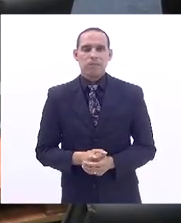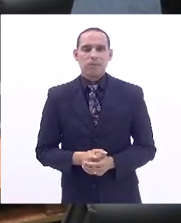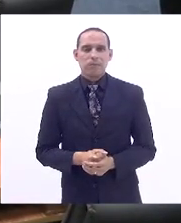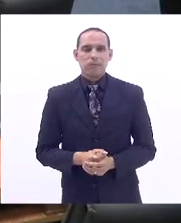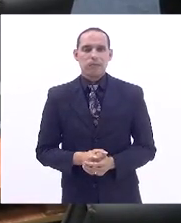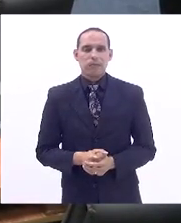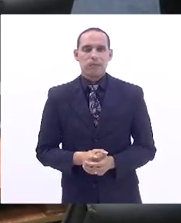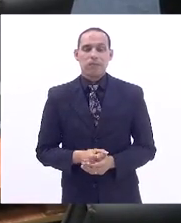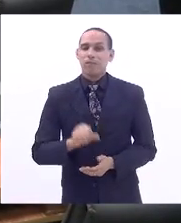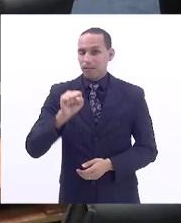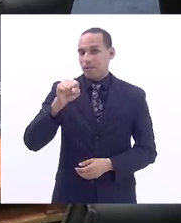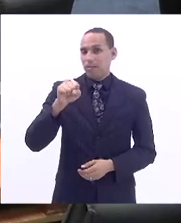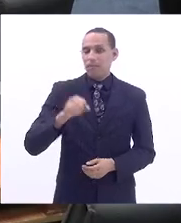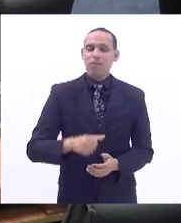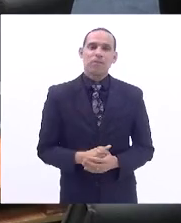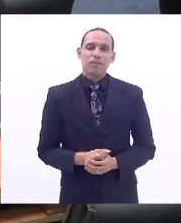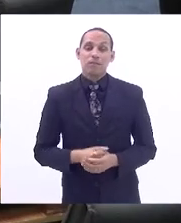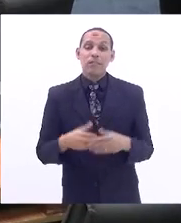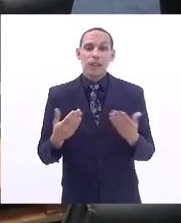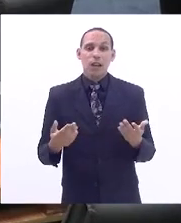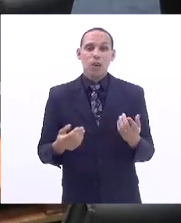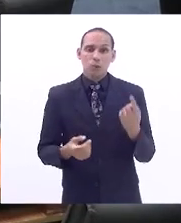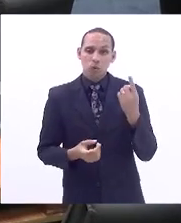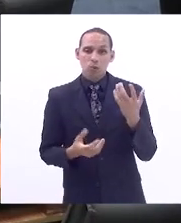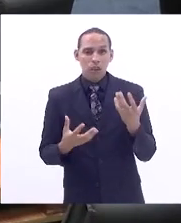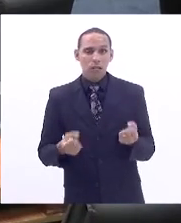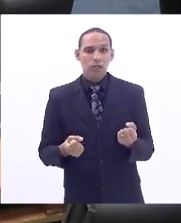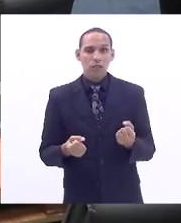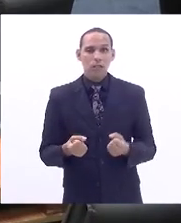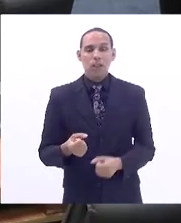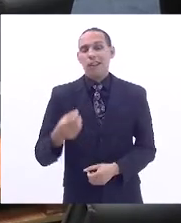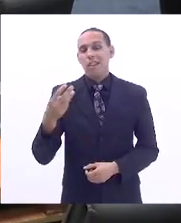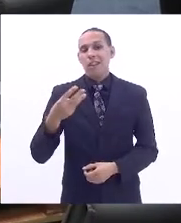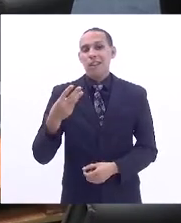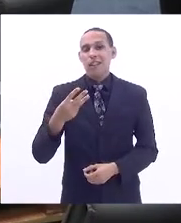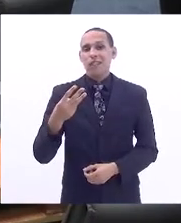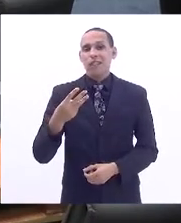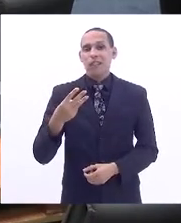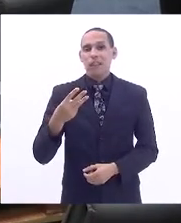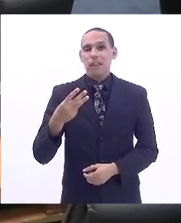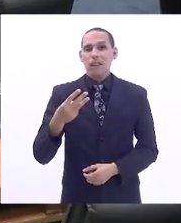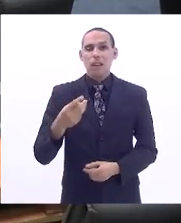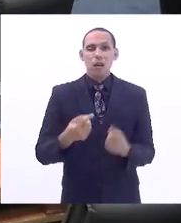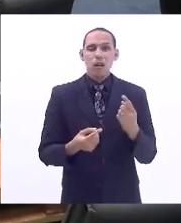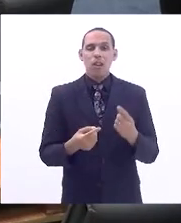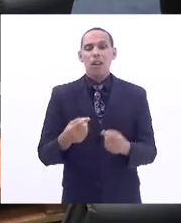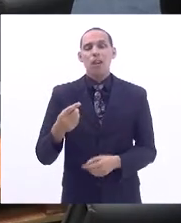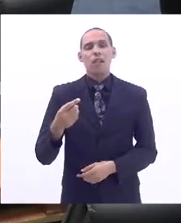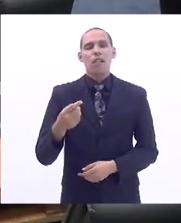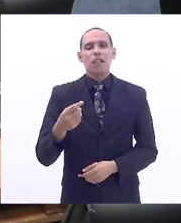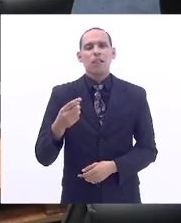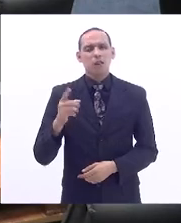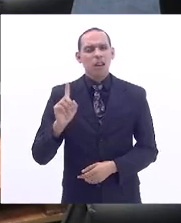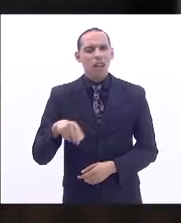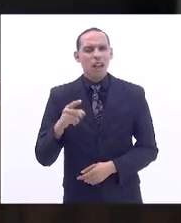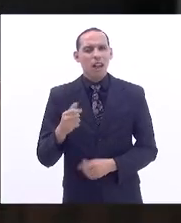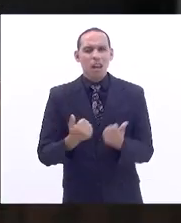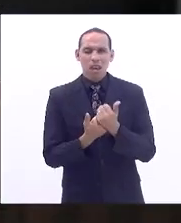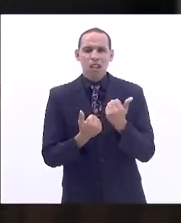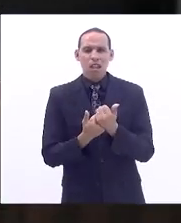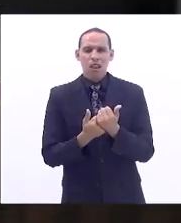É sim senhor então a um foi acatada é só trata instituiu um auxílio um outro